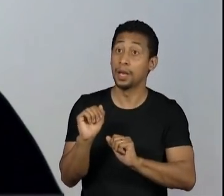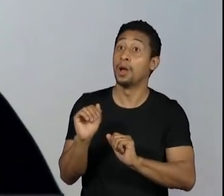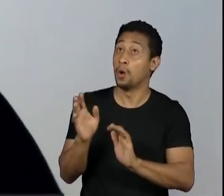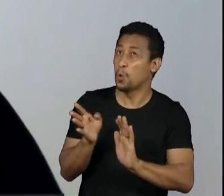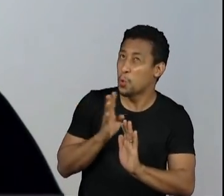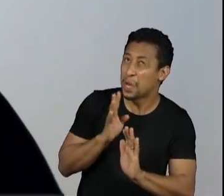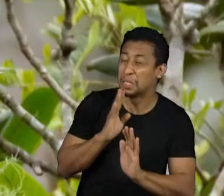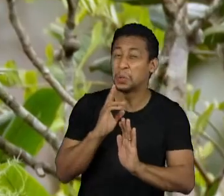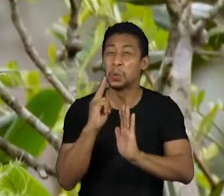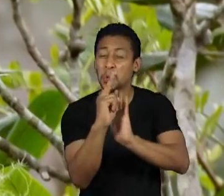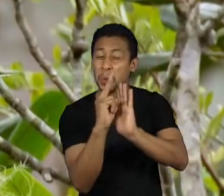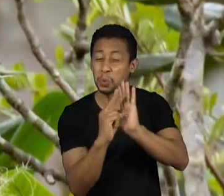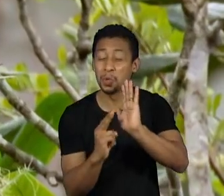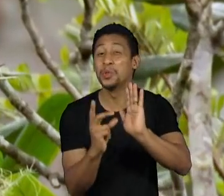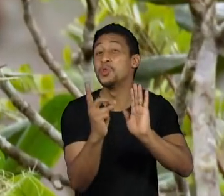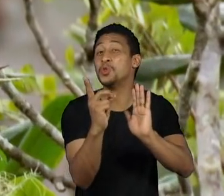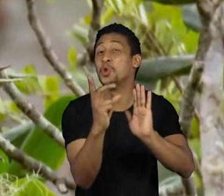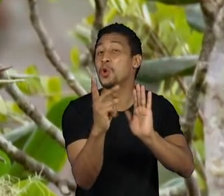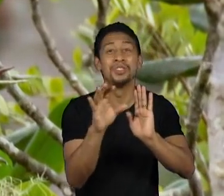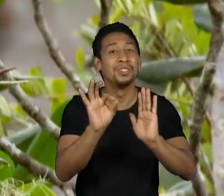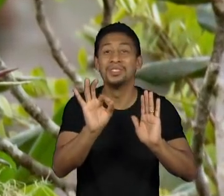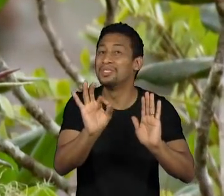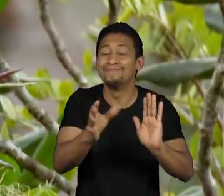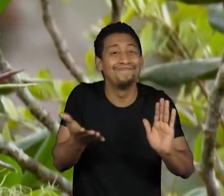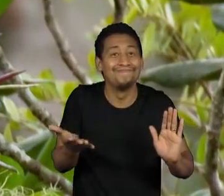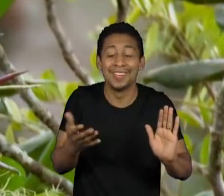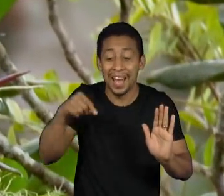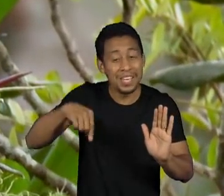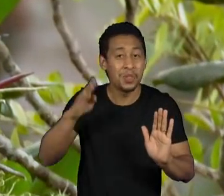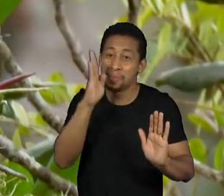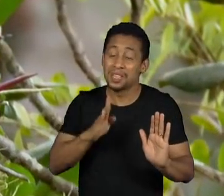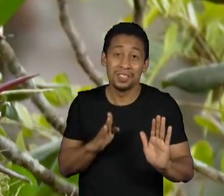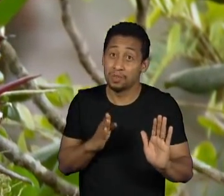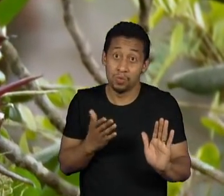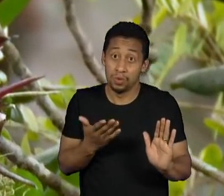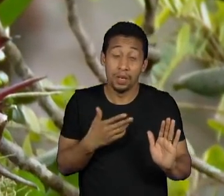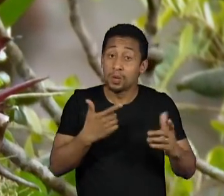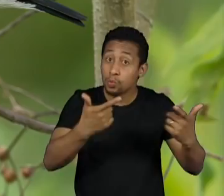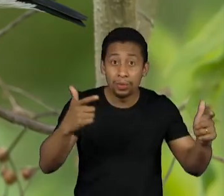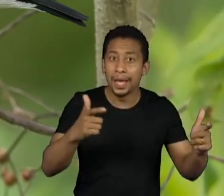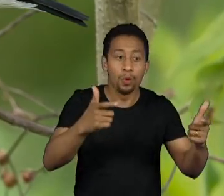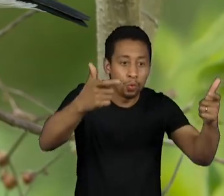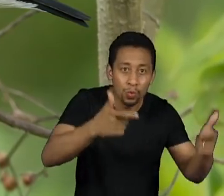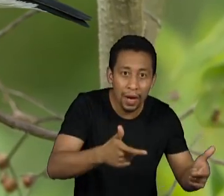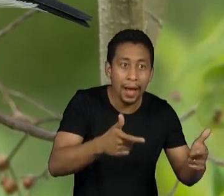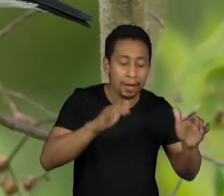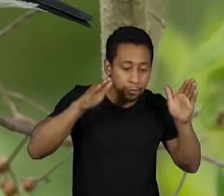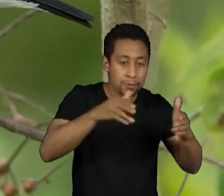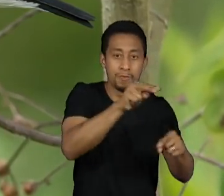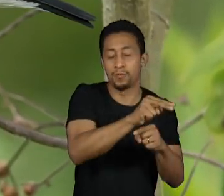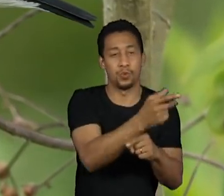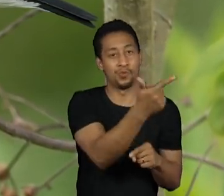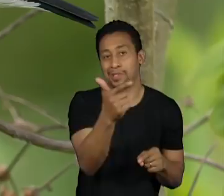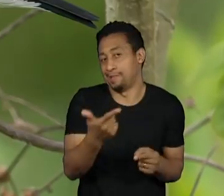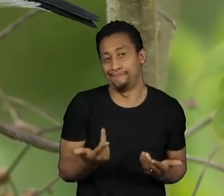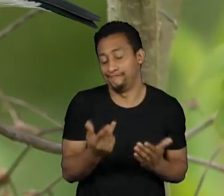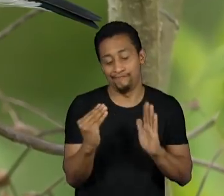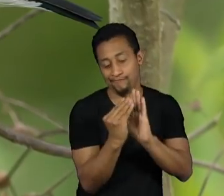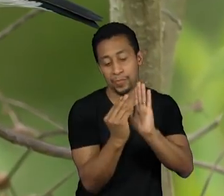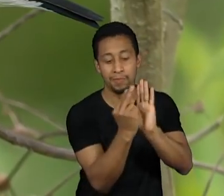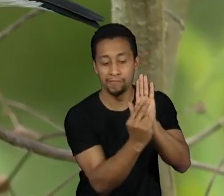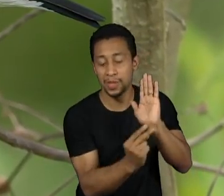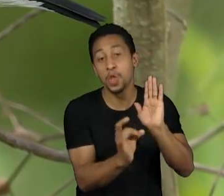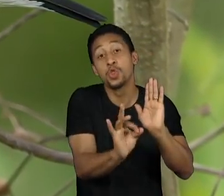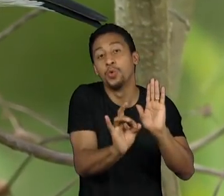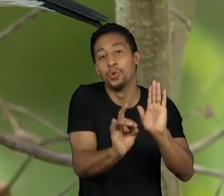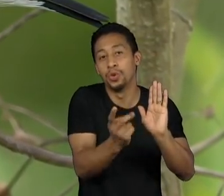apenas 12. E não existe em cativeiro. Então só tem esses 12. É uma espécie